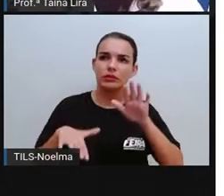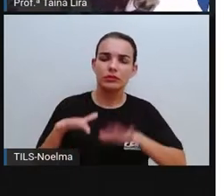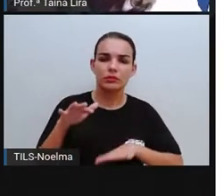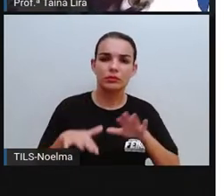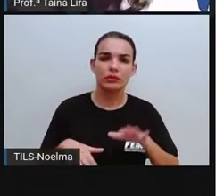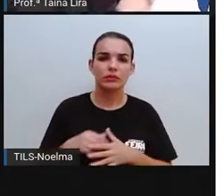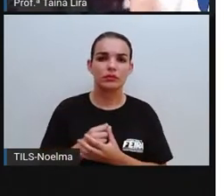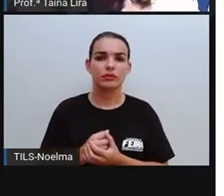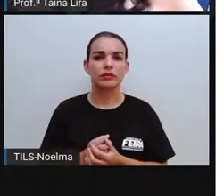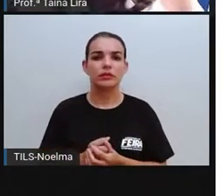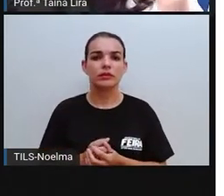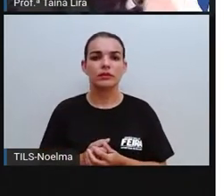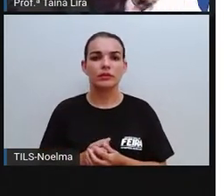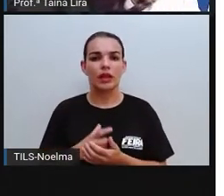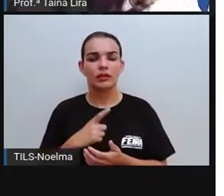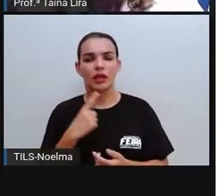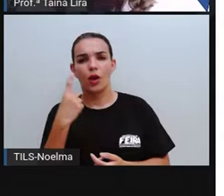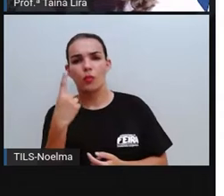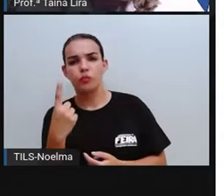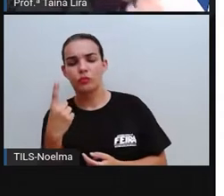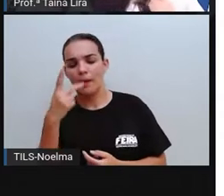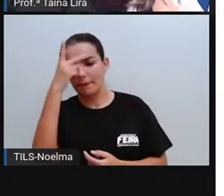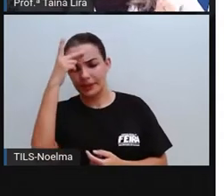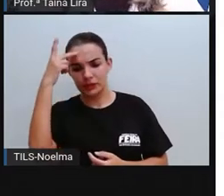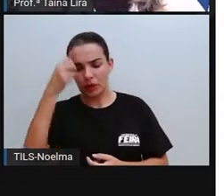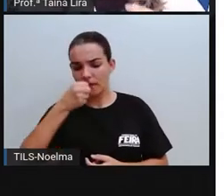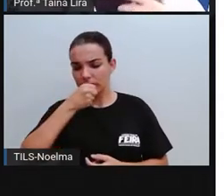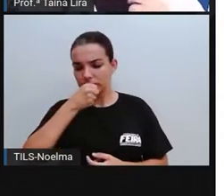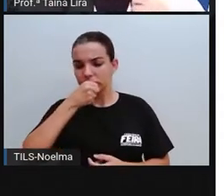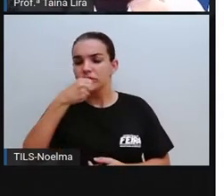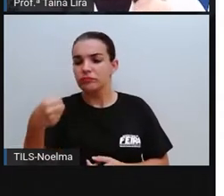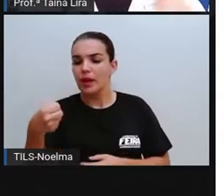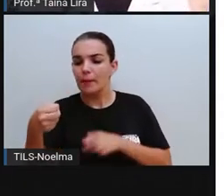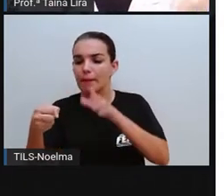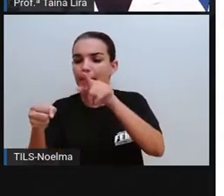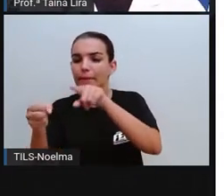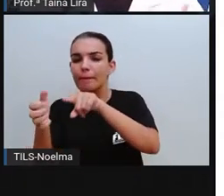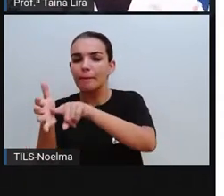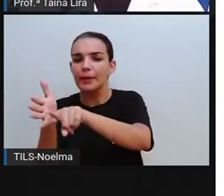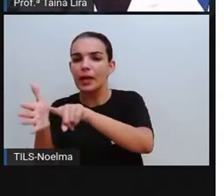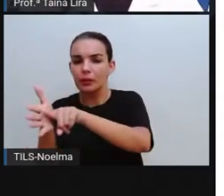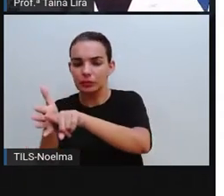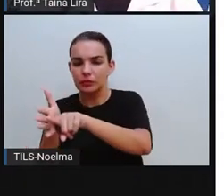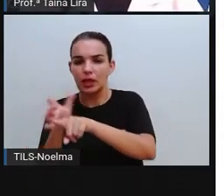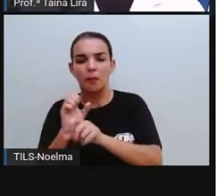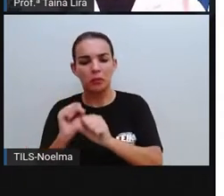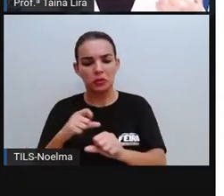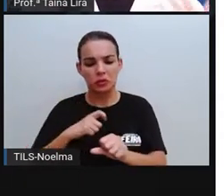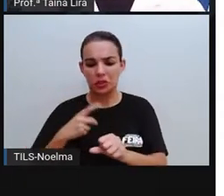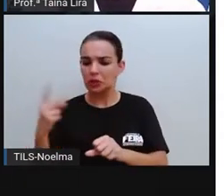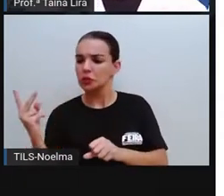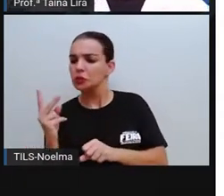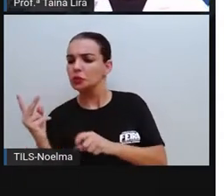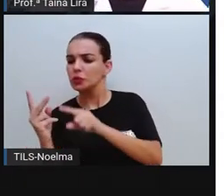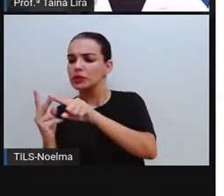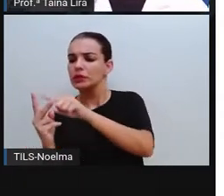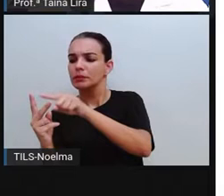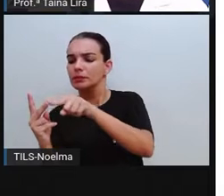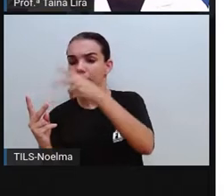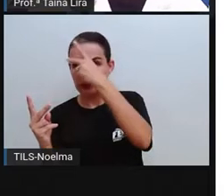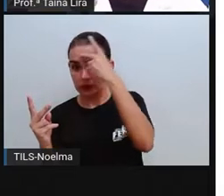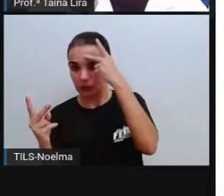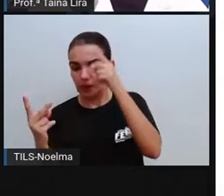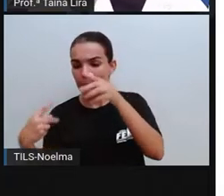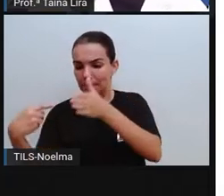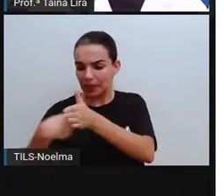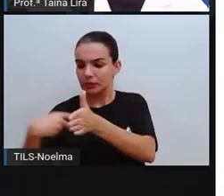geralmente a gente tem um entrevistador, mas pode acontecer também de ter dois entrevistadores, né? Mais de um entrevistador. Então,